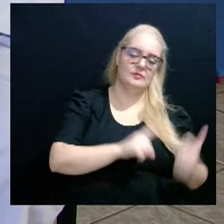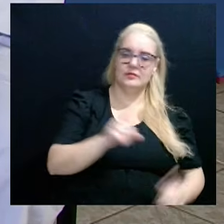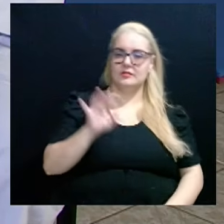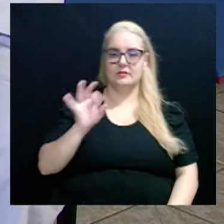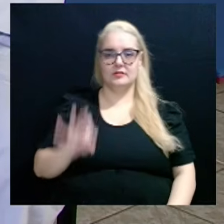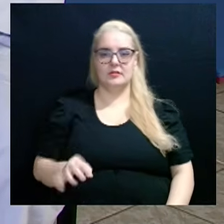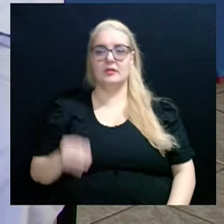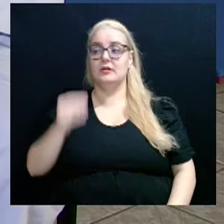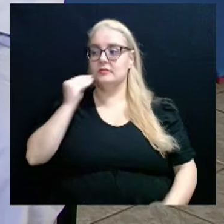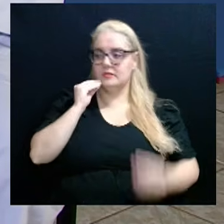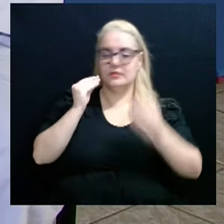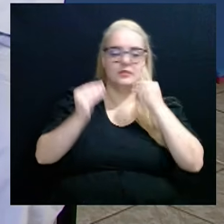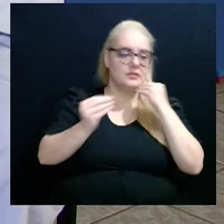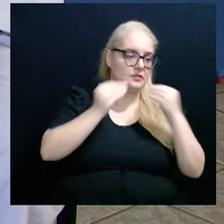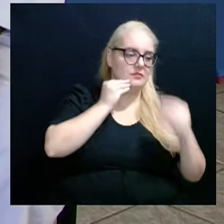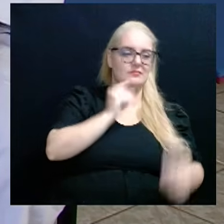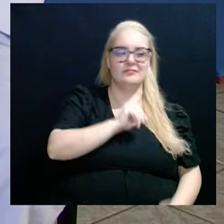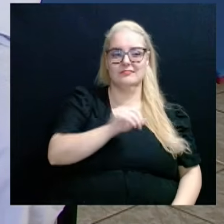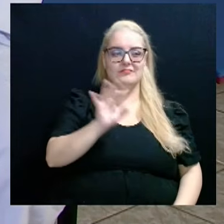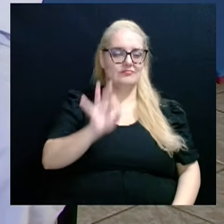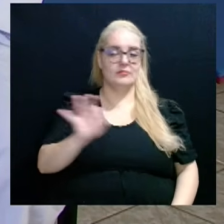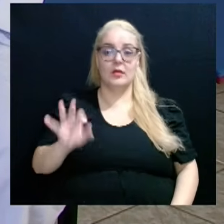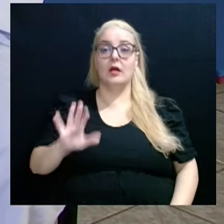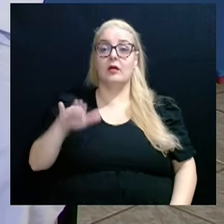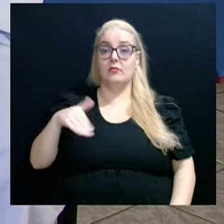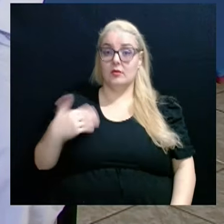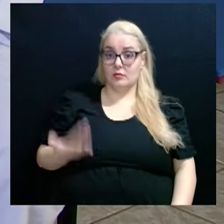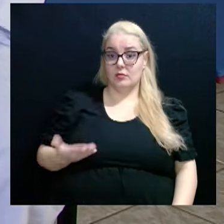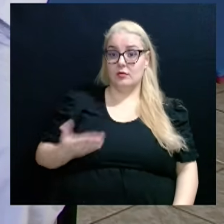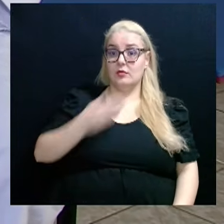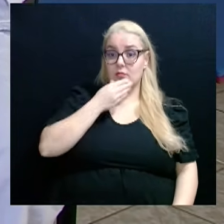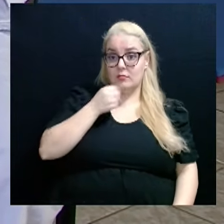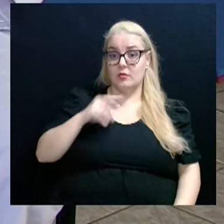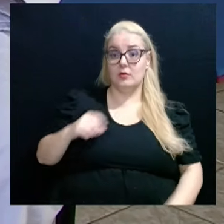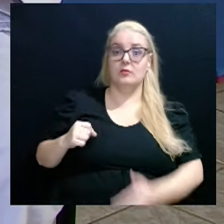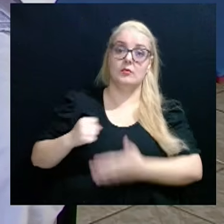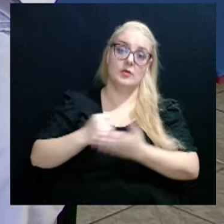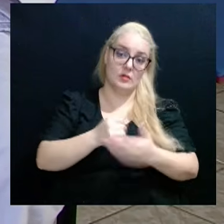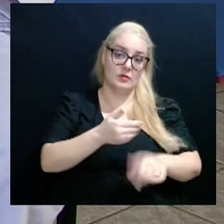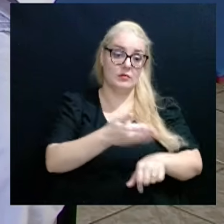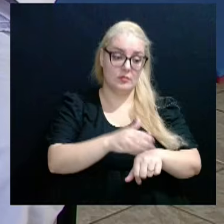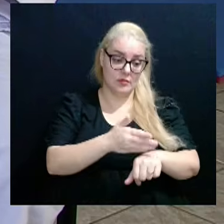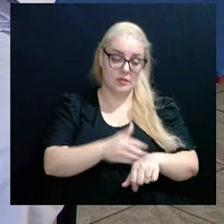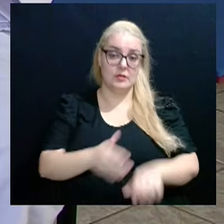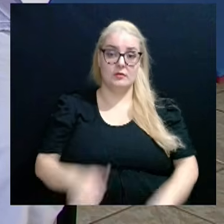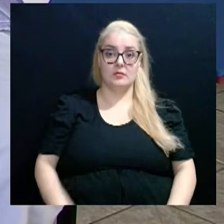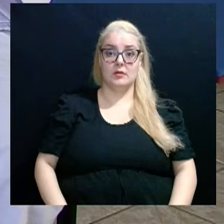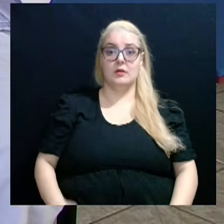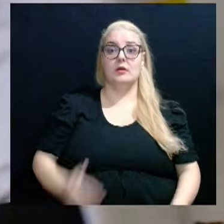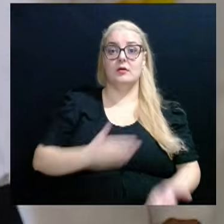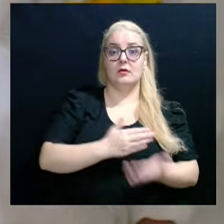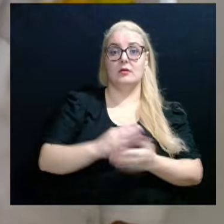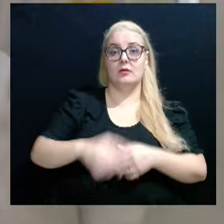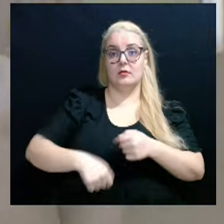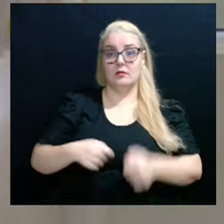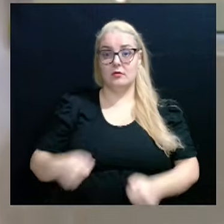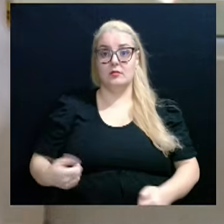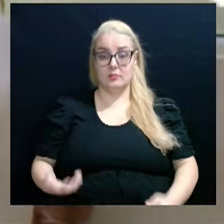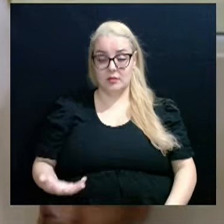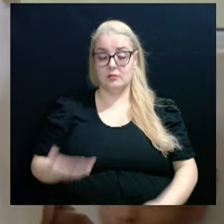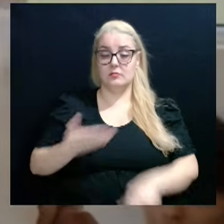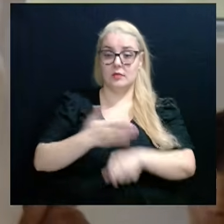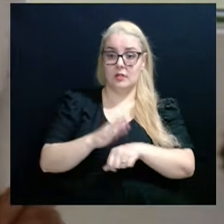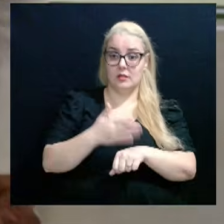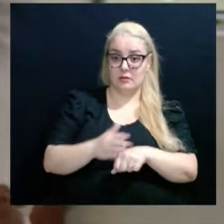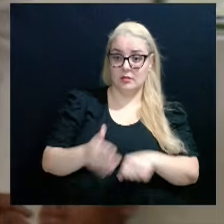vários esportes. Foi quando meu irmão me levou para treinar. E aí eu comecei a praticar o judô. E assim, eu